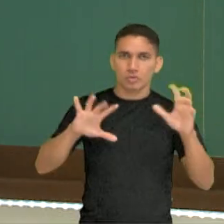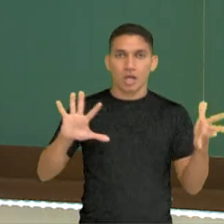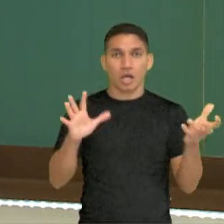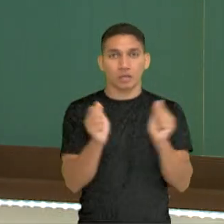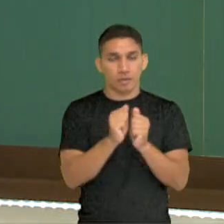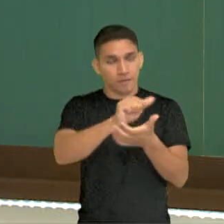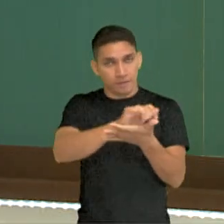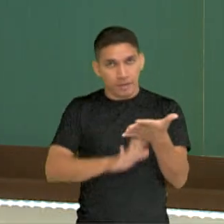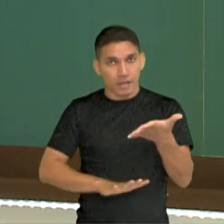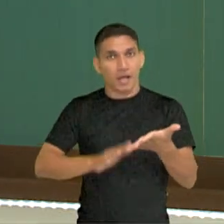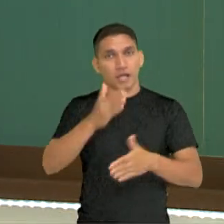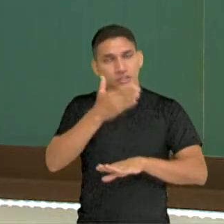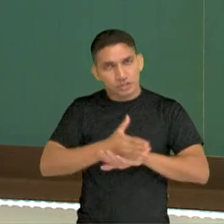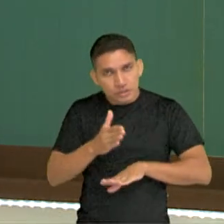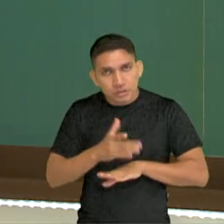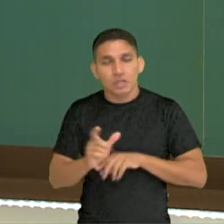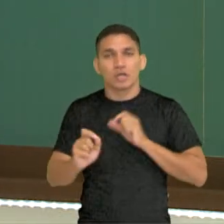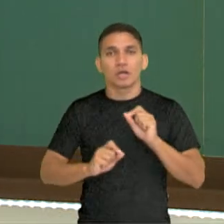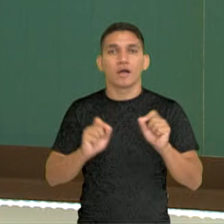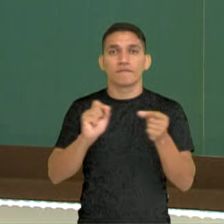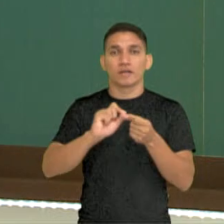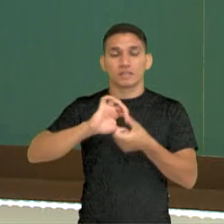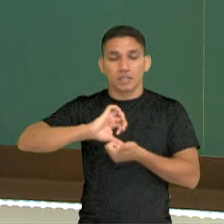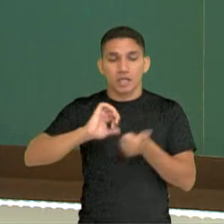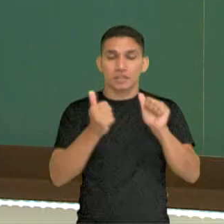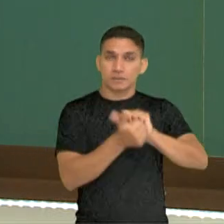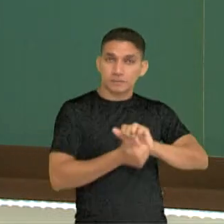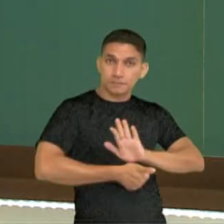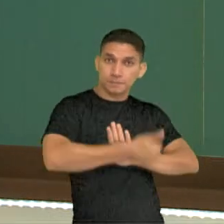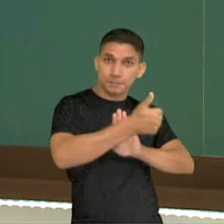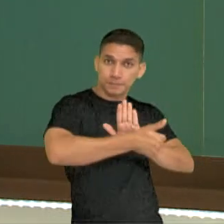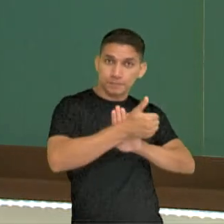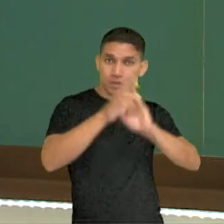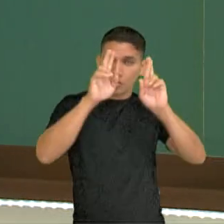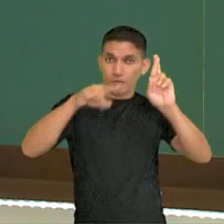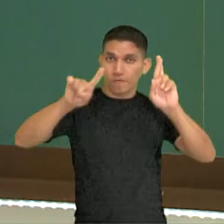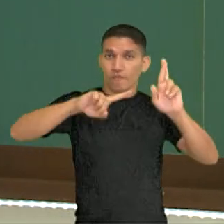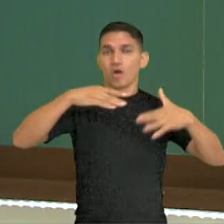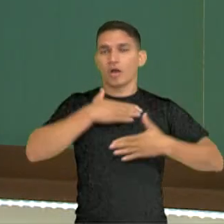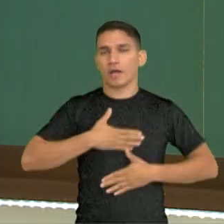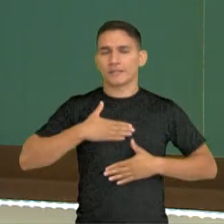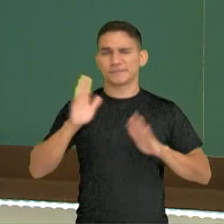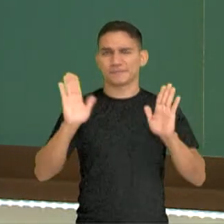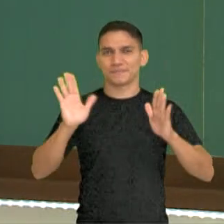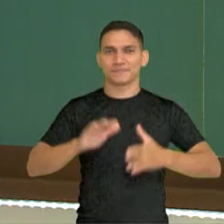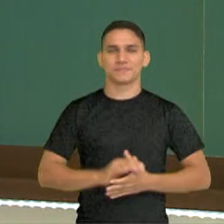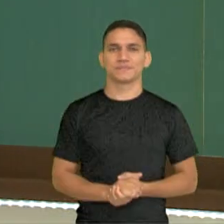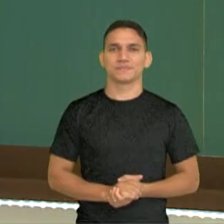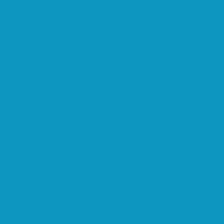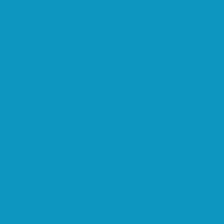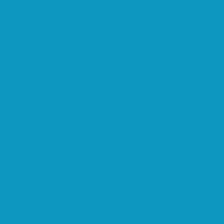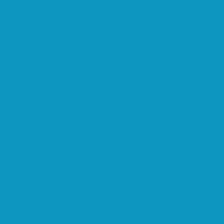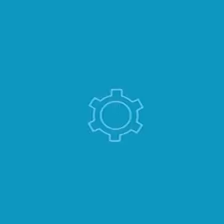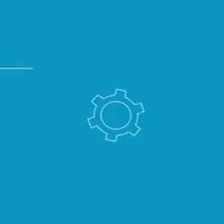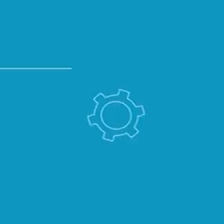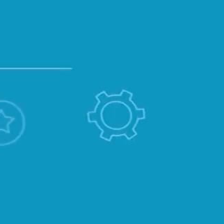de exercícios com a redução de ângulos ao primeiro quadrante. Espero que vocês tenham gostado. Até breve!